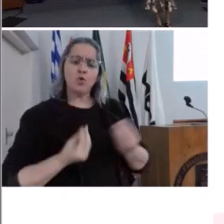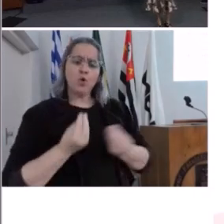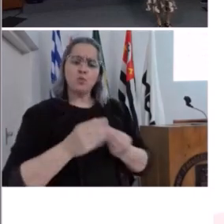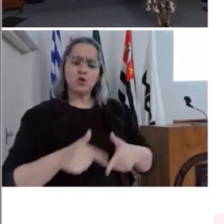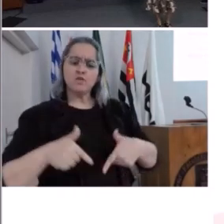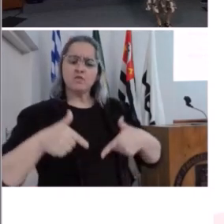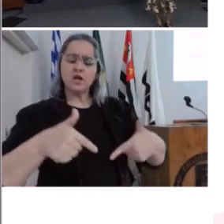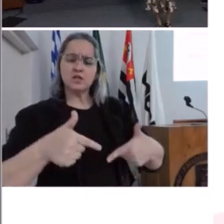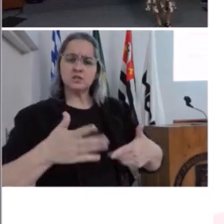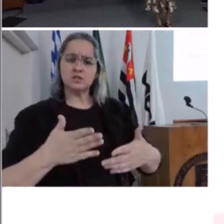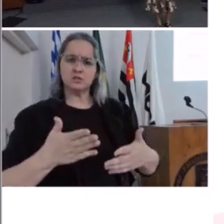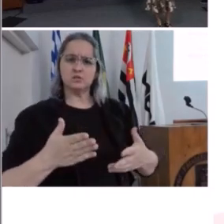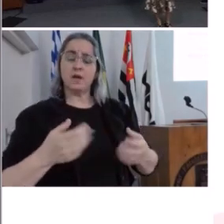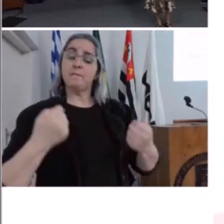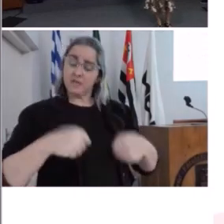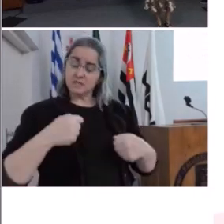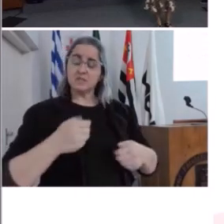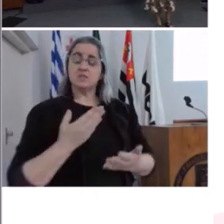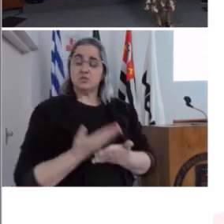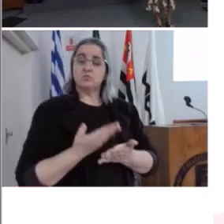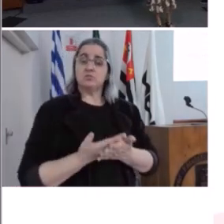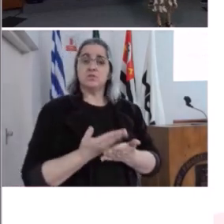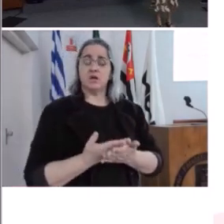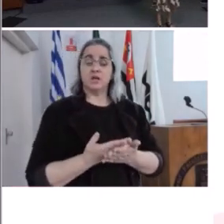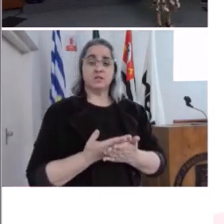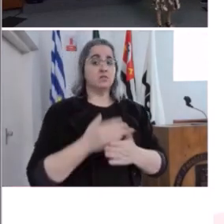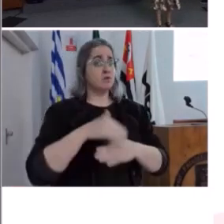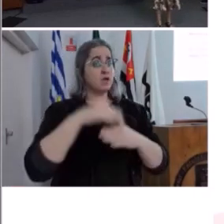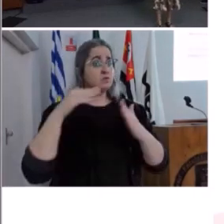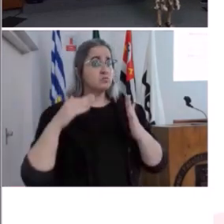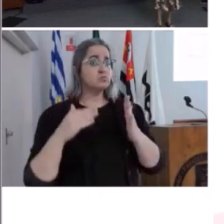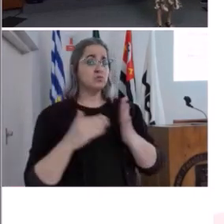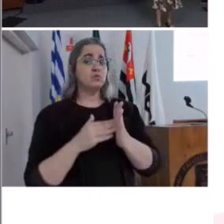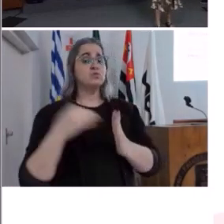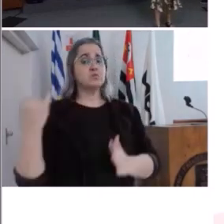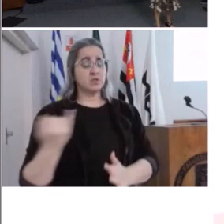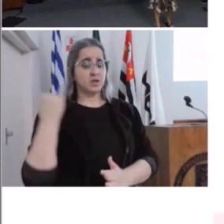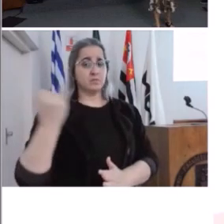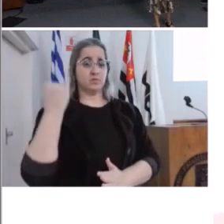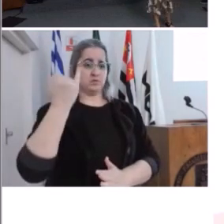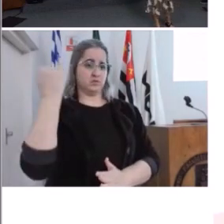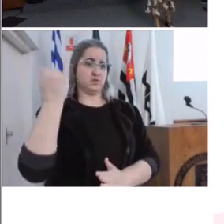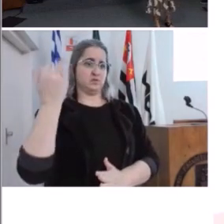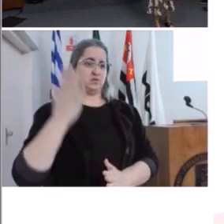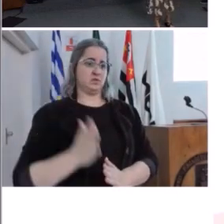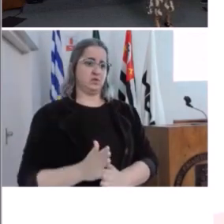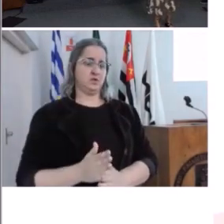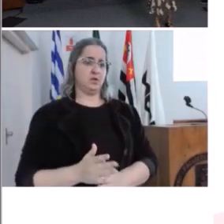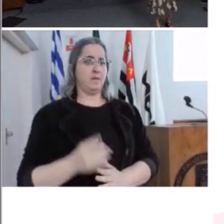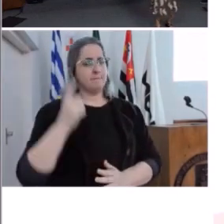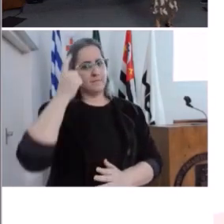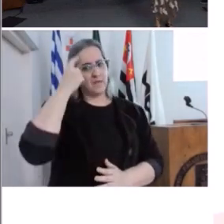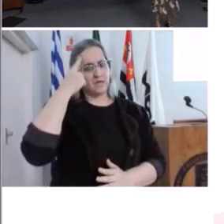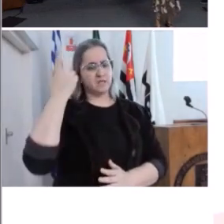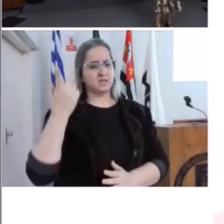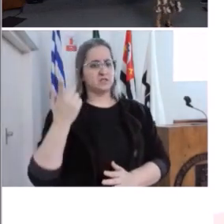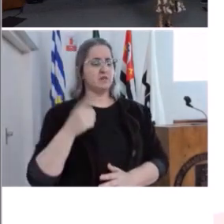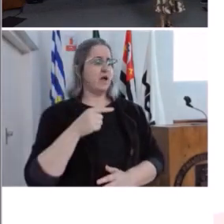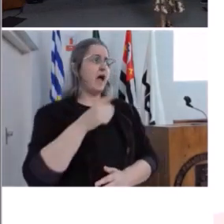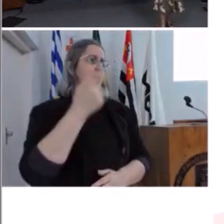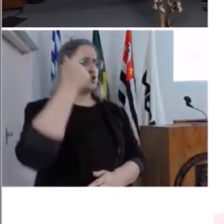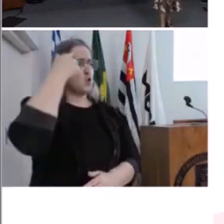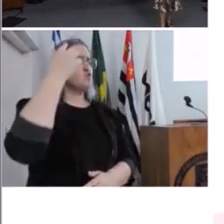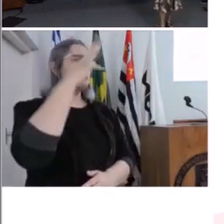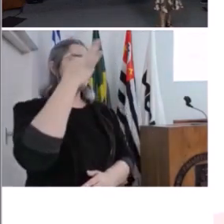de uma forma pontual. Então, fármaco, gente, é em todos. Né? Tanto é que se alguém tiver, como eu falei, uma dor de cabecinha aí, quem que vai? Vai tomar um remédio